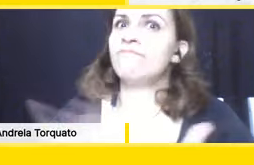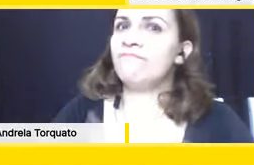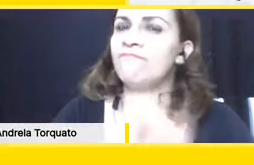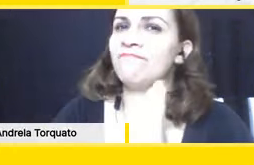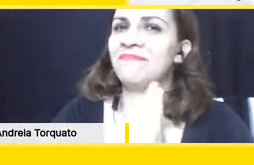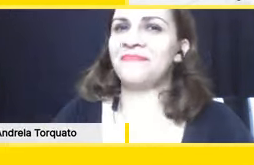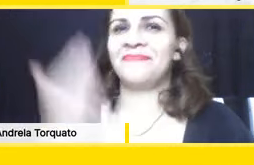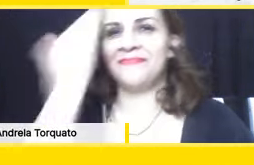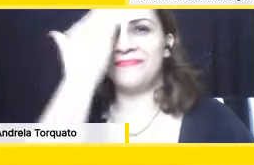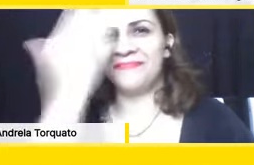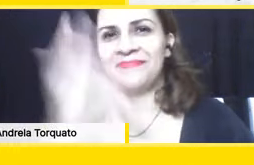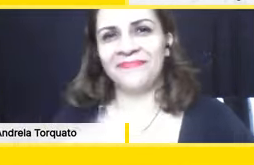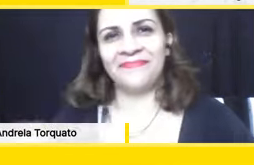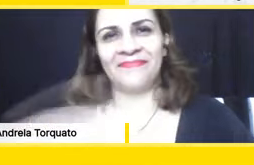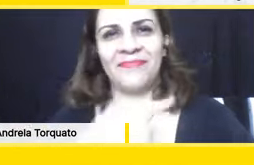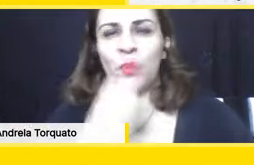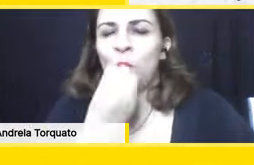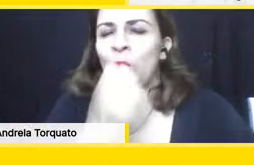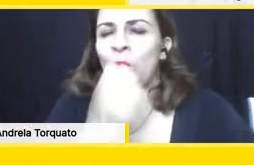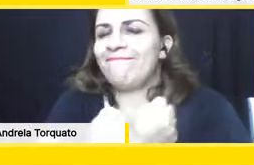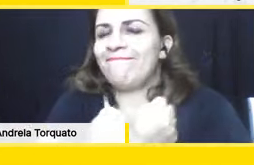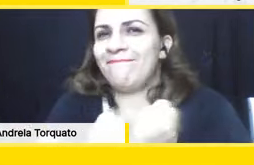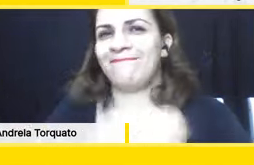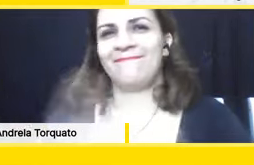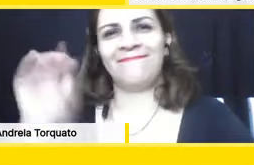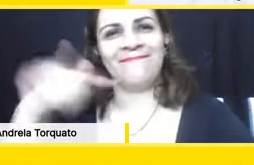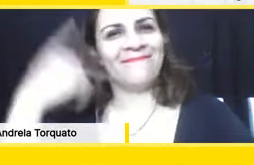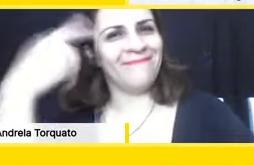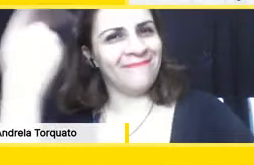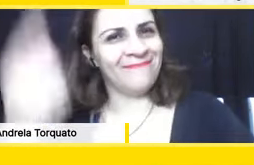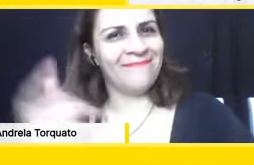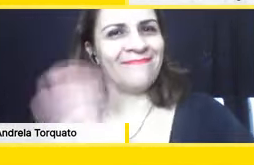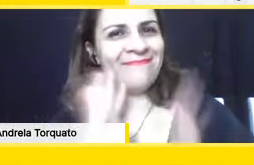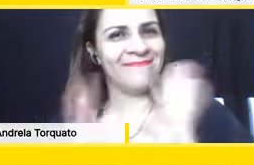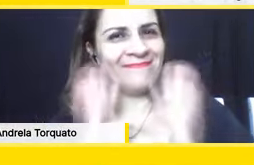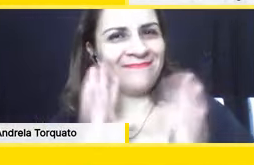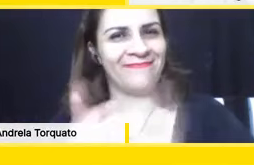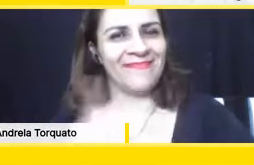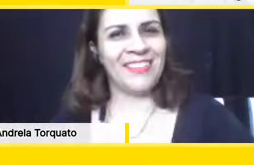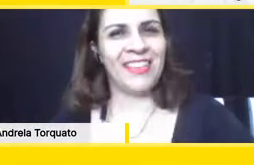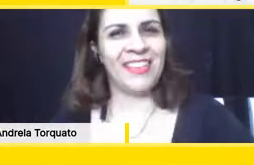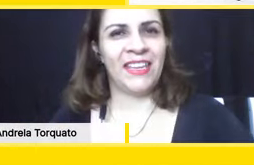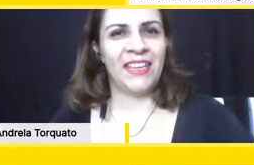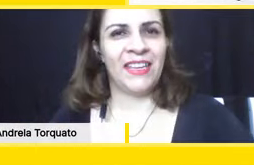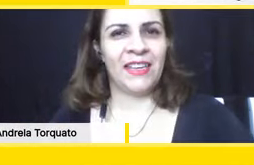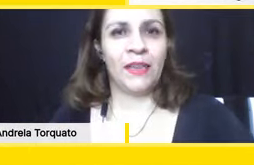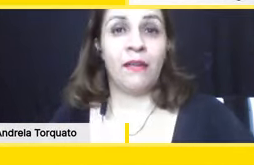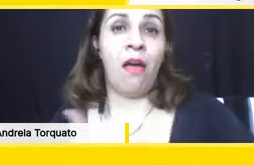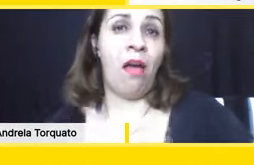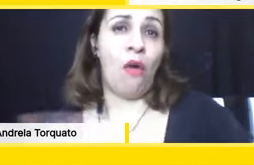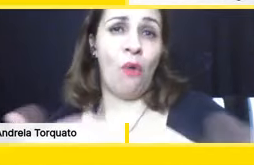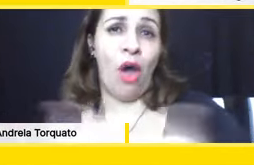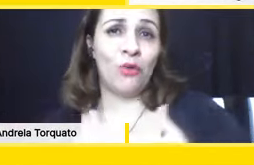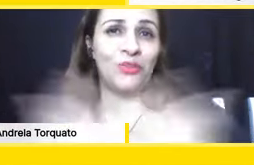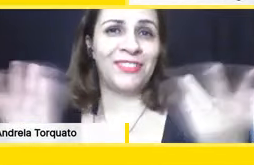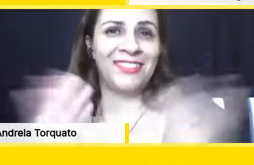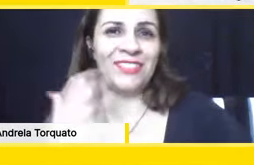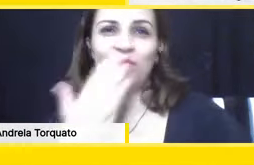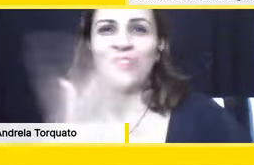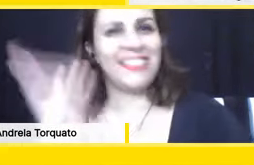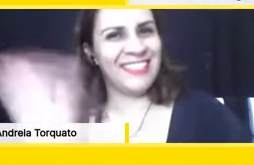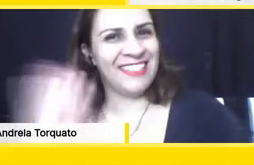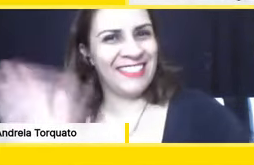todos vocês. Um grande abraço e até a próxima live sobre algum tema dos autistas. Tchau, pessoal!